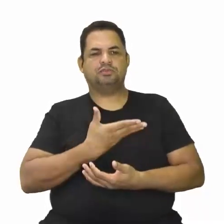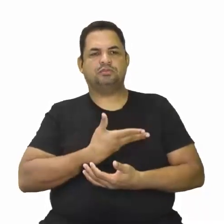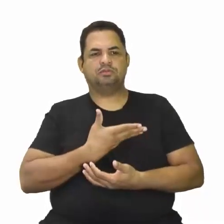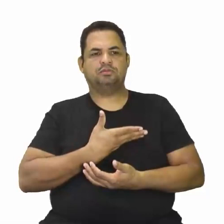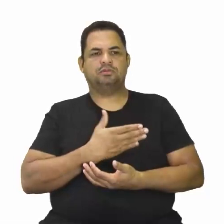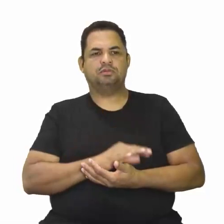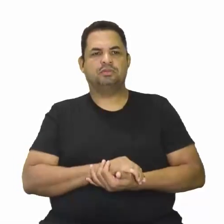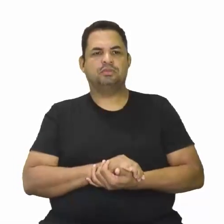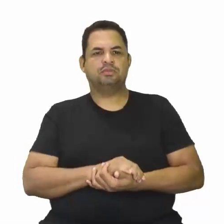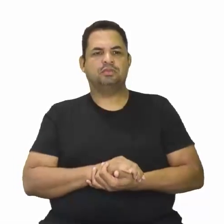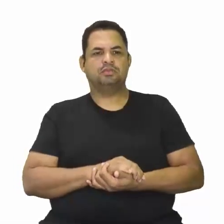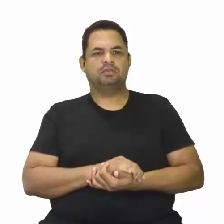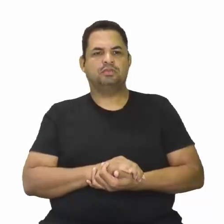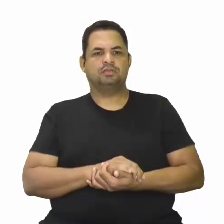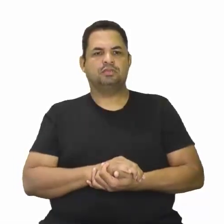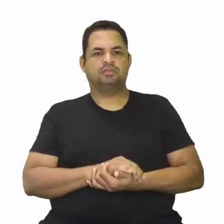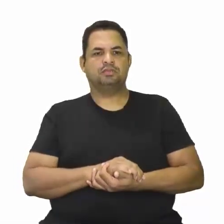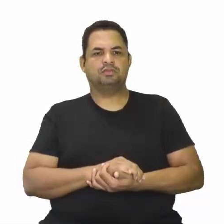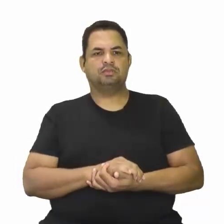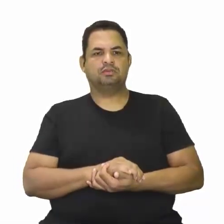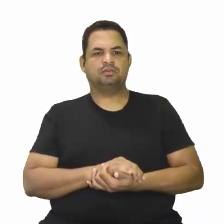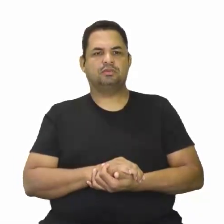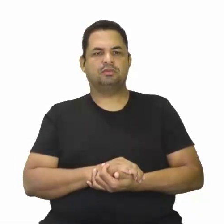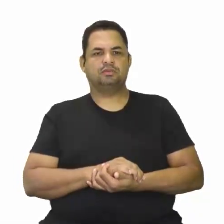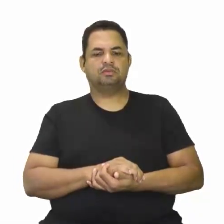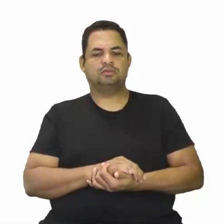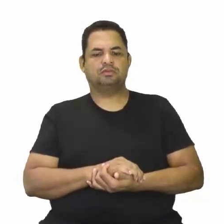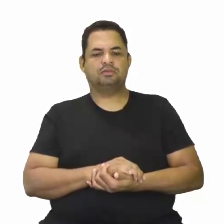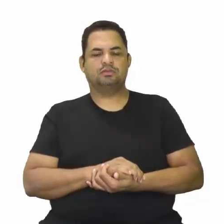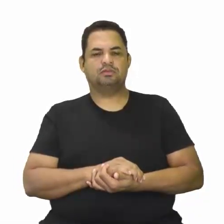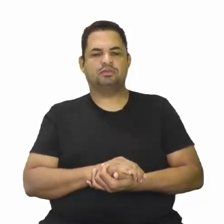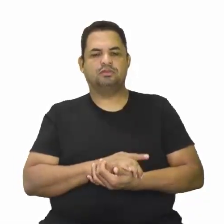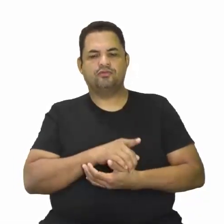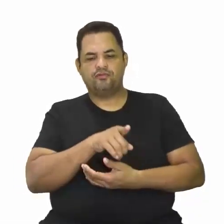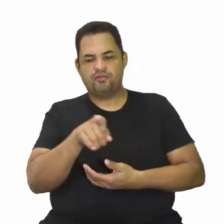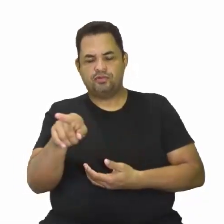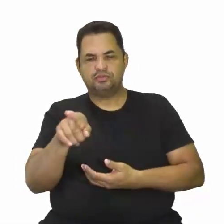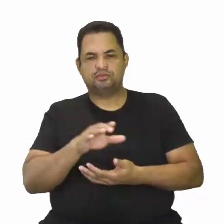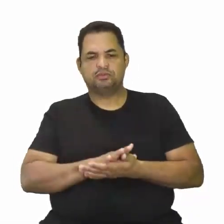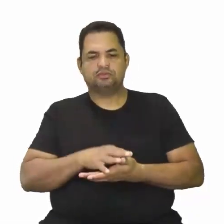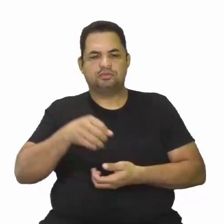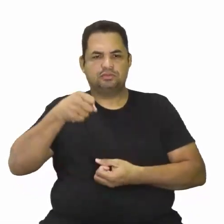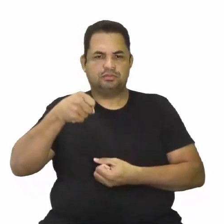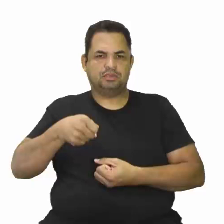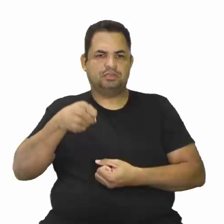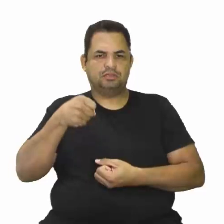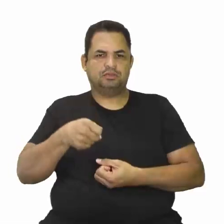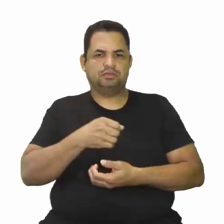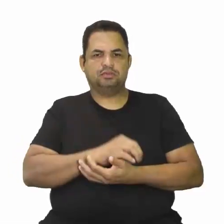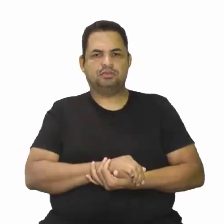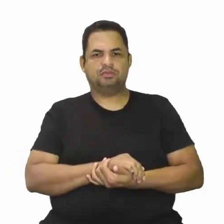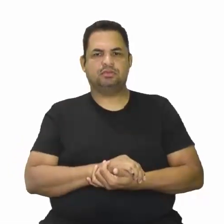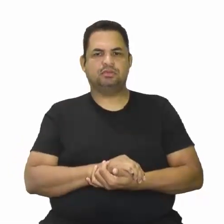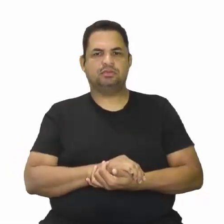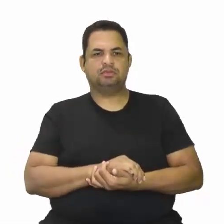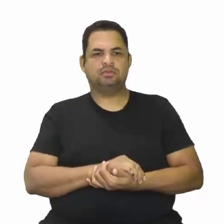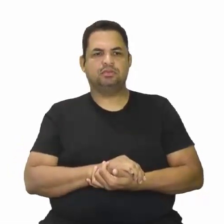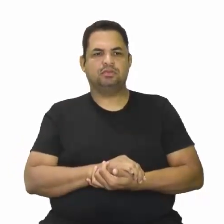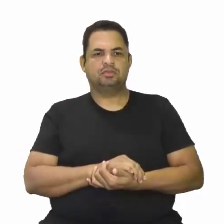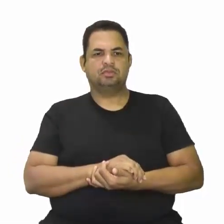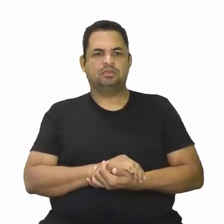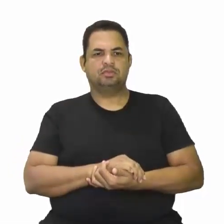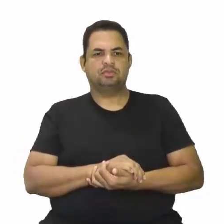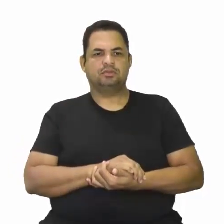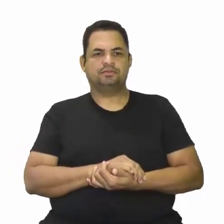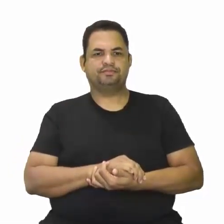Vuestras maletas, que é vossas, né? Vossas maletas, vuestras.